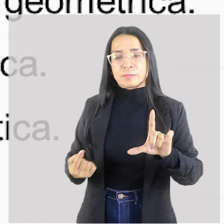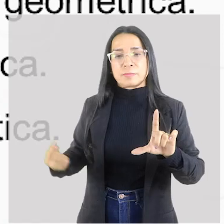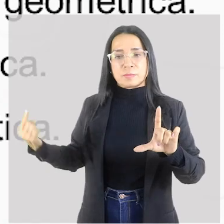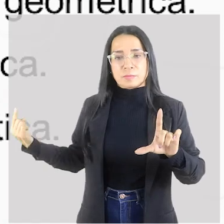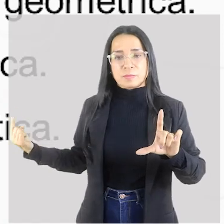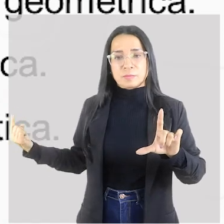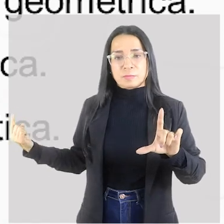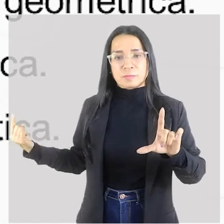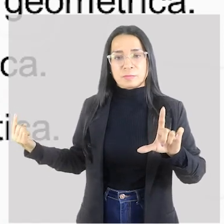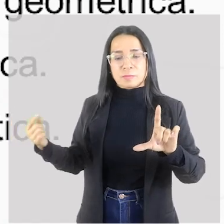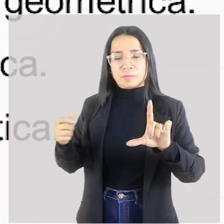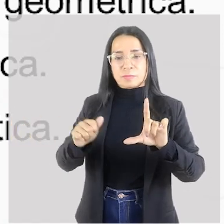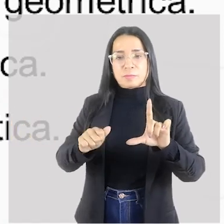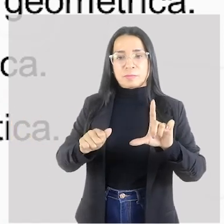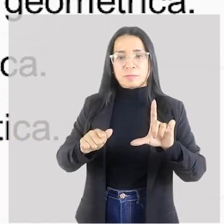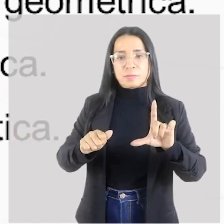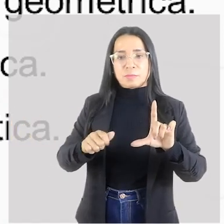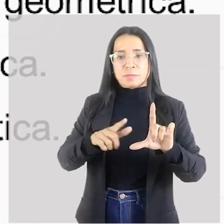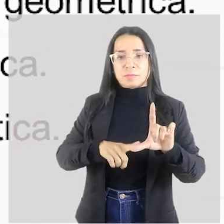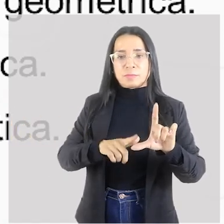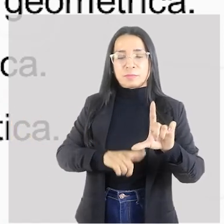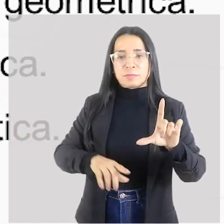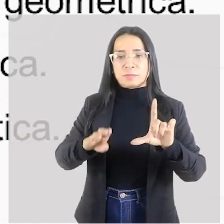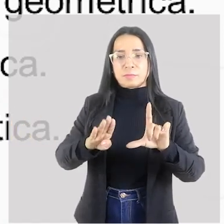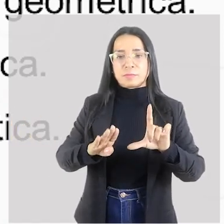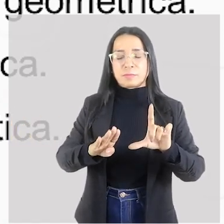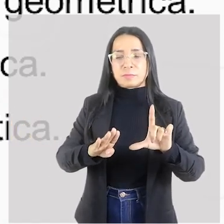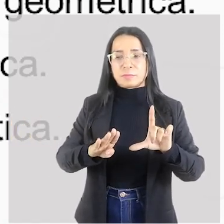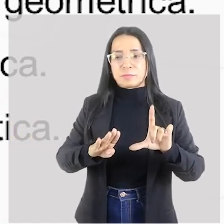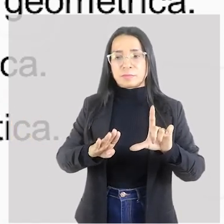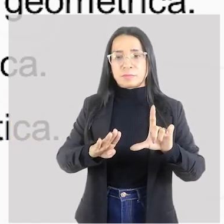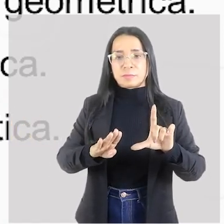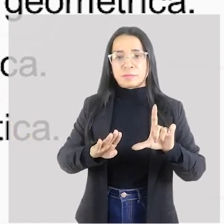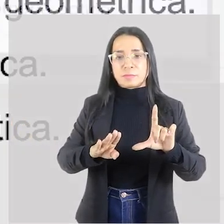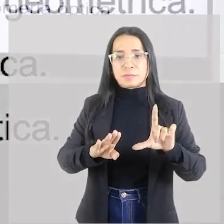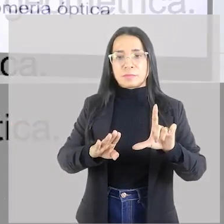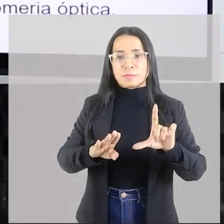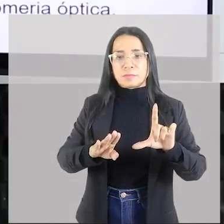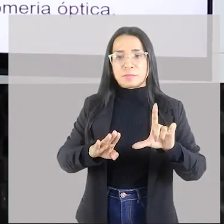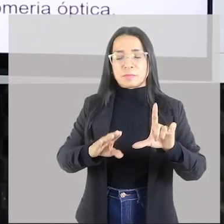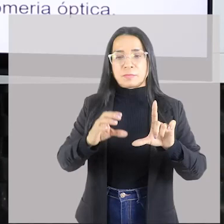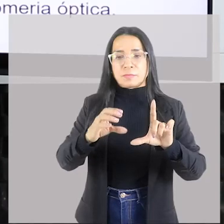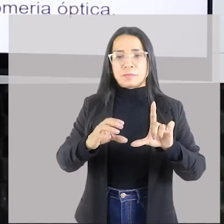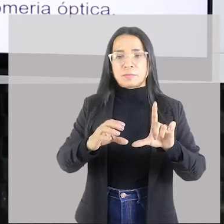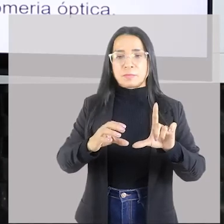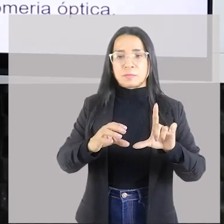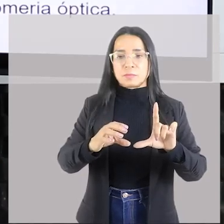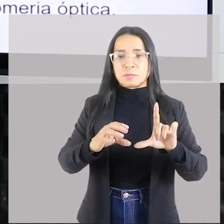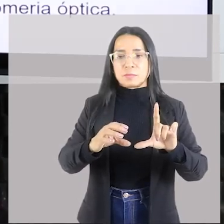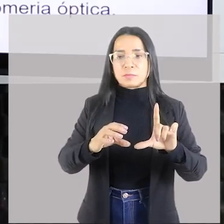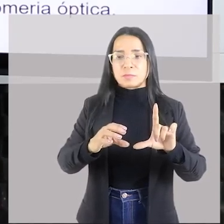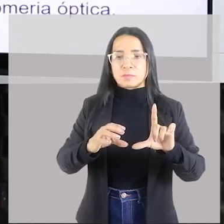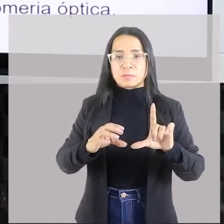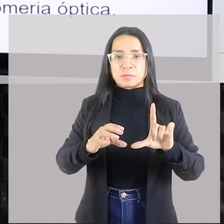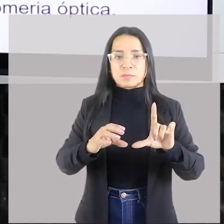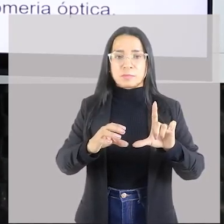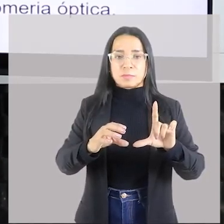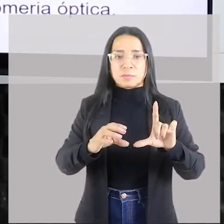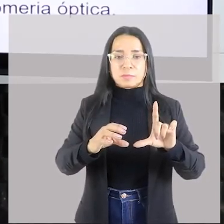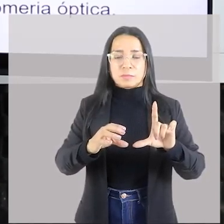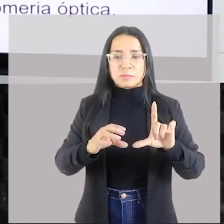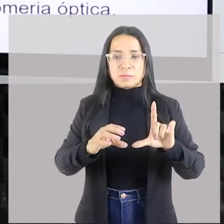apresentar isomeria geométrica. É um alcino? Não, é um alceno. É um alceno que não pode